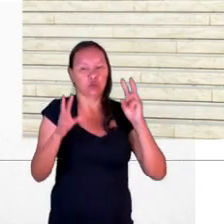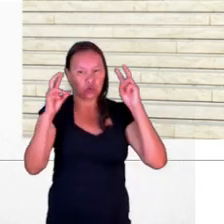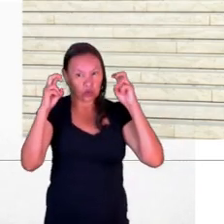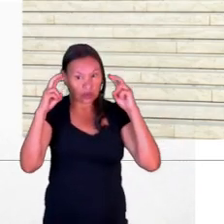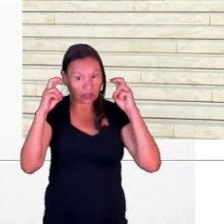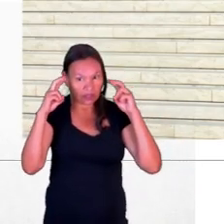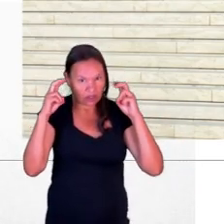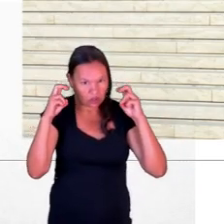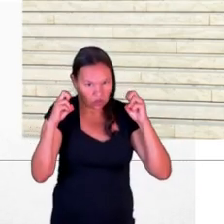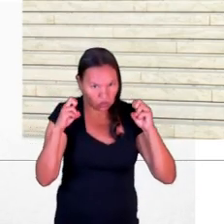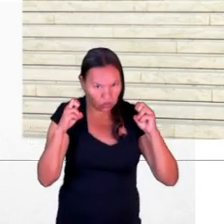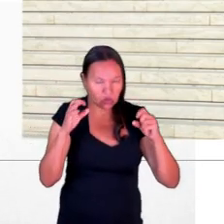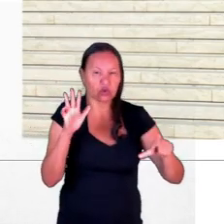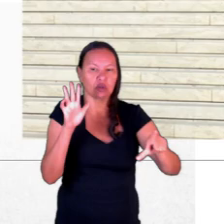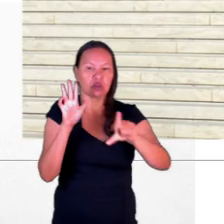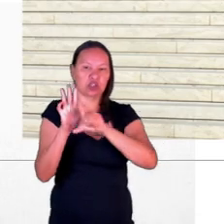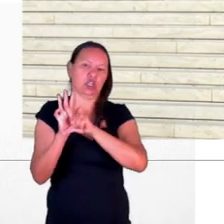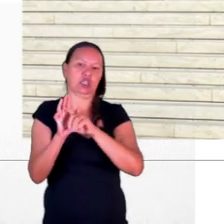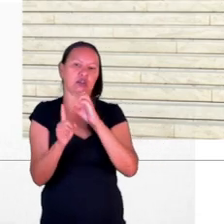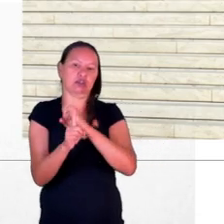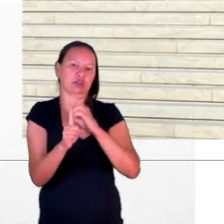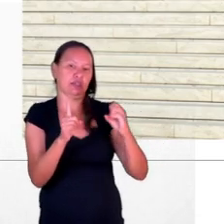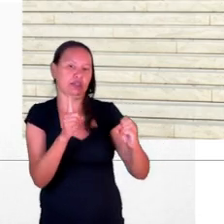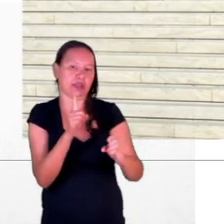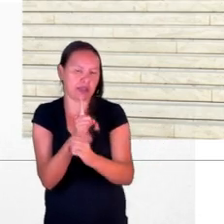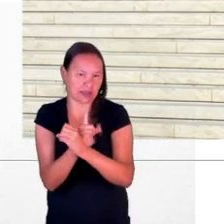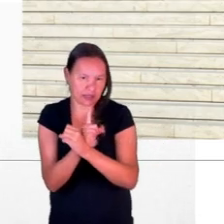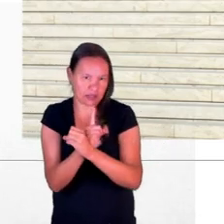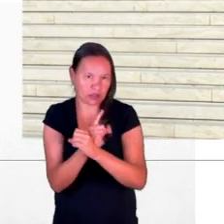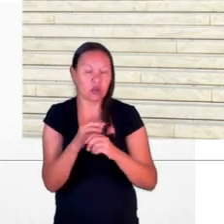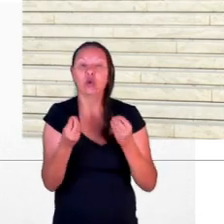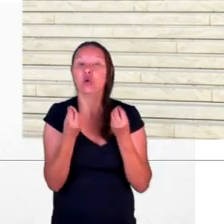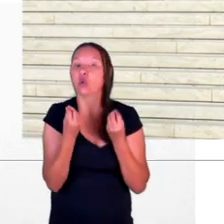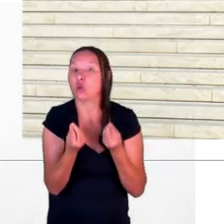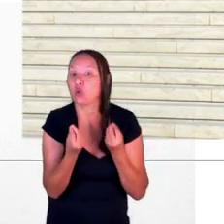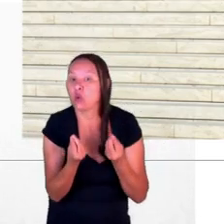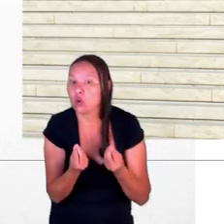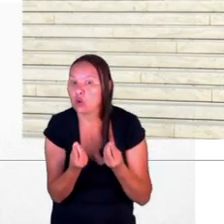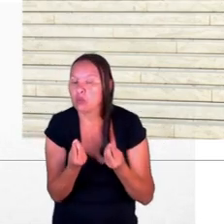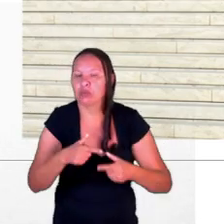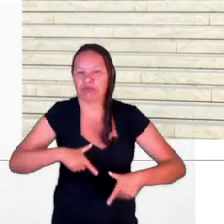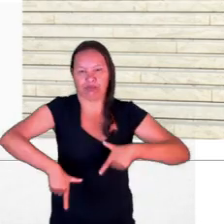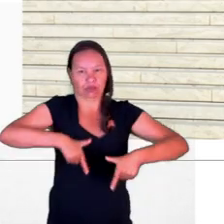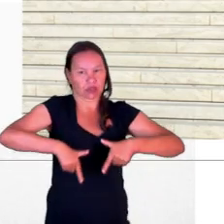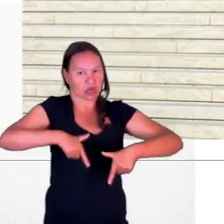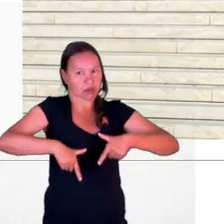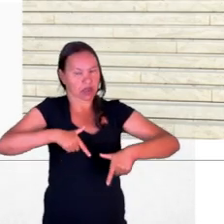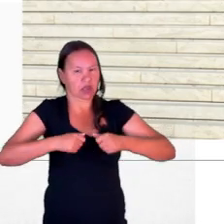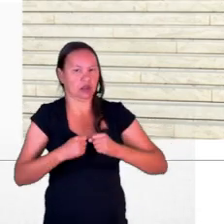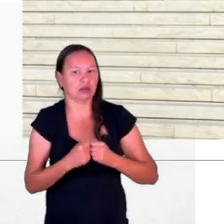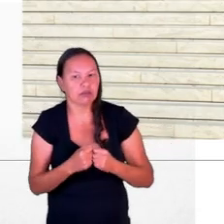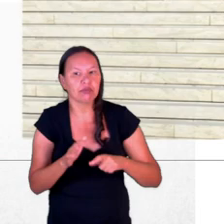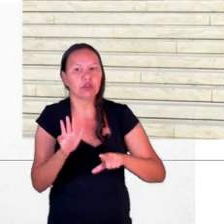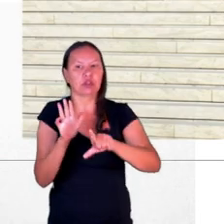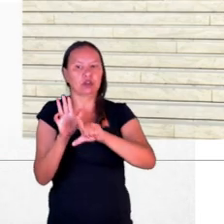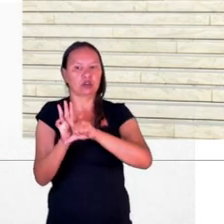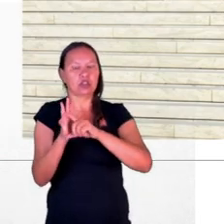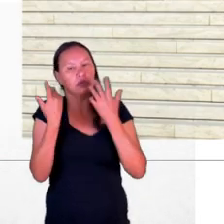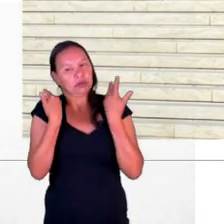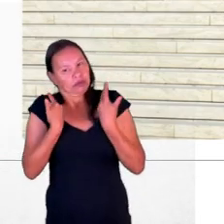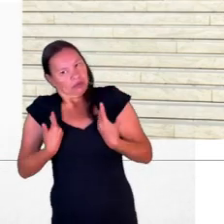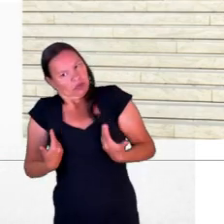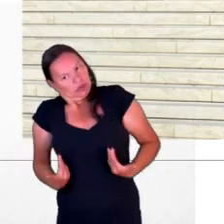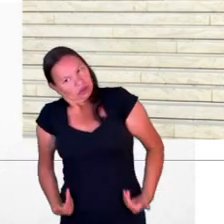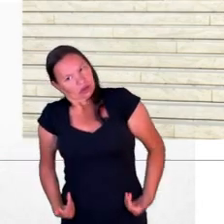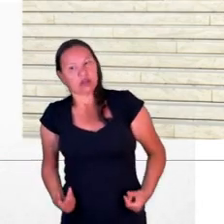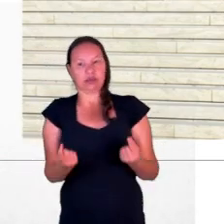dos de direitos sociais né como os direitos sociais como trabalho ã direito ao descanso